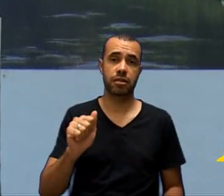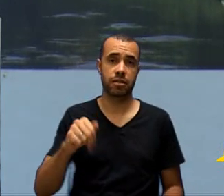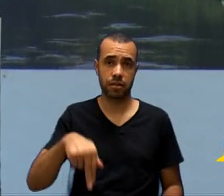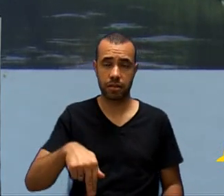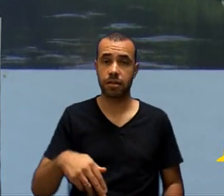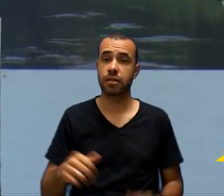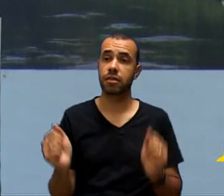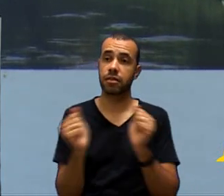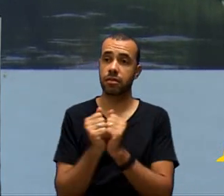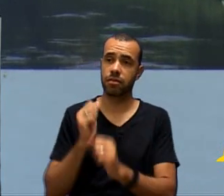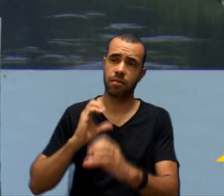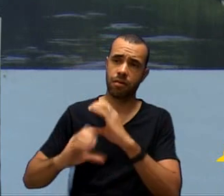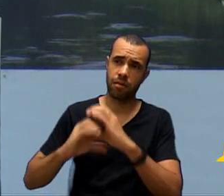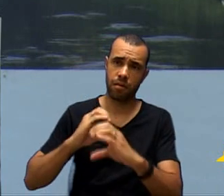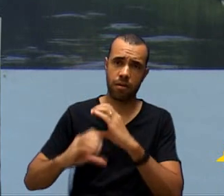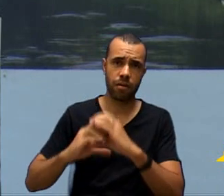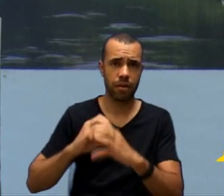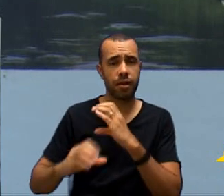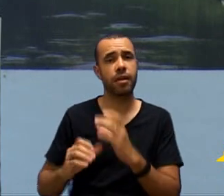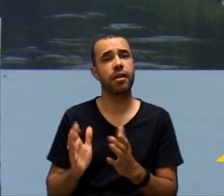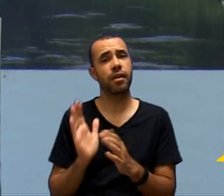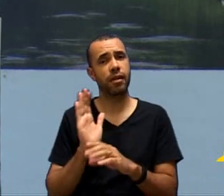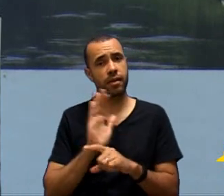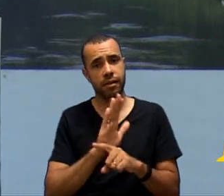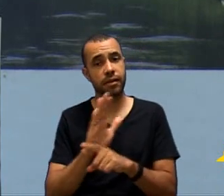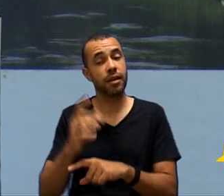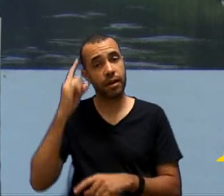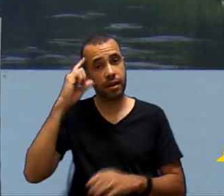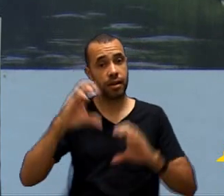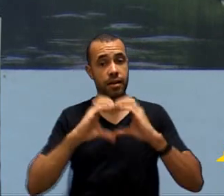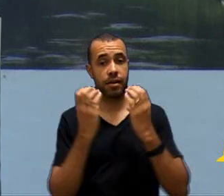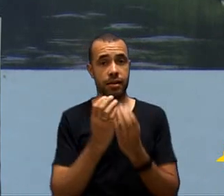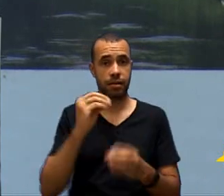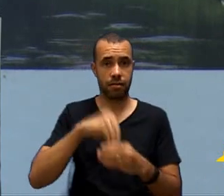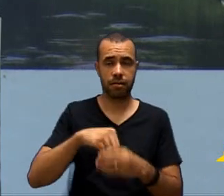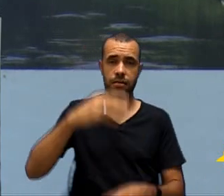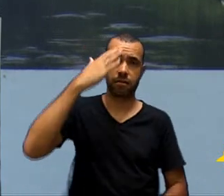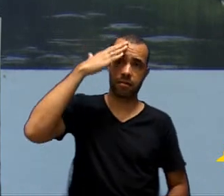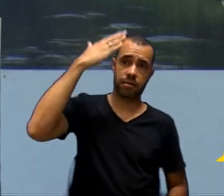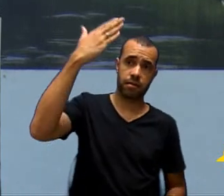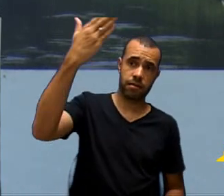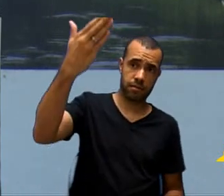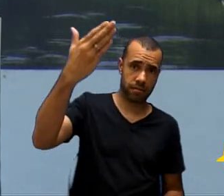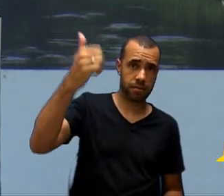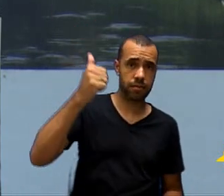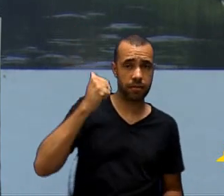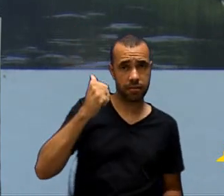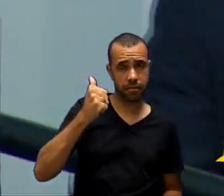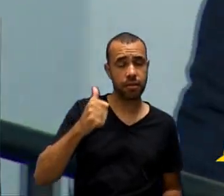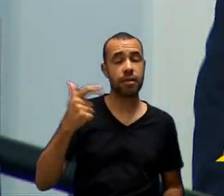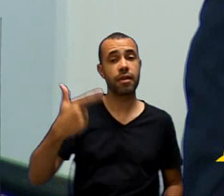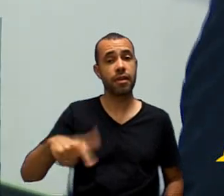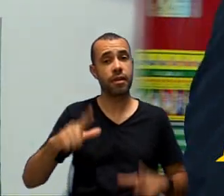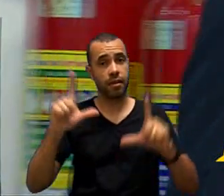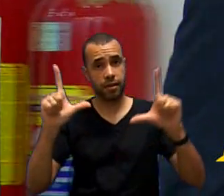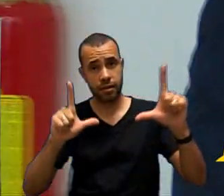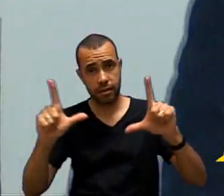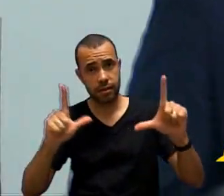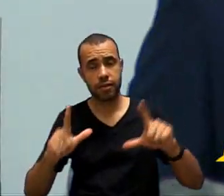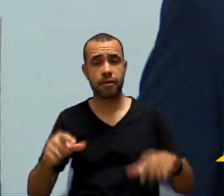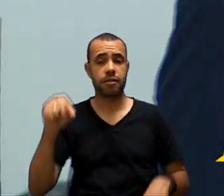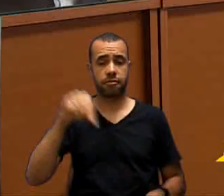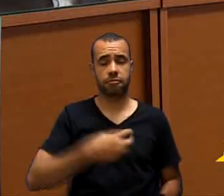comunicação. Cadê você, Jean? Ok, deve estar fazendo coisas pela casa. Está lá. Obrigado. Obrigado porque a TV estava aí presente.